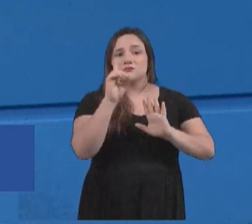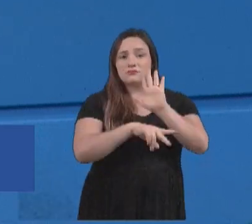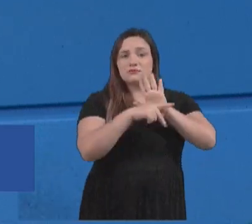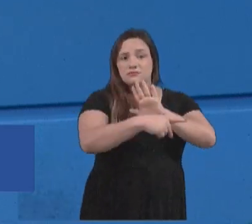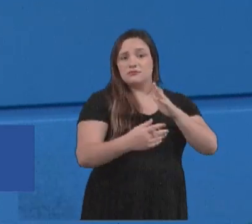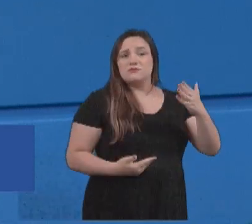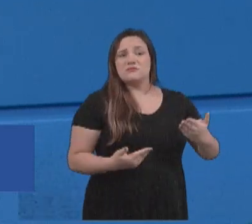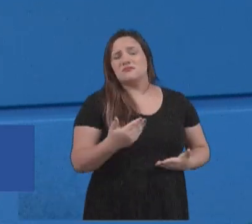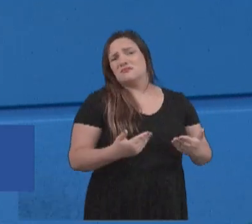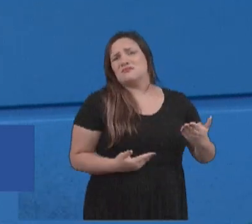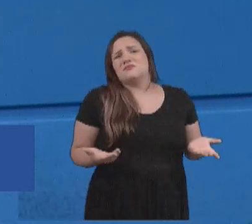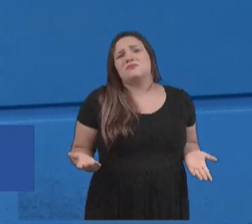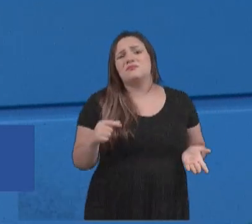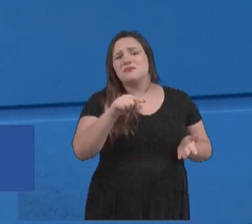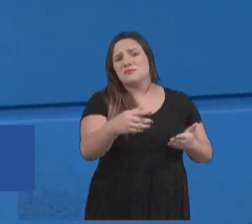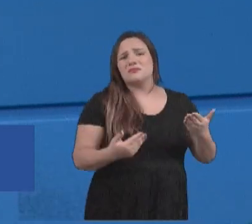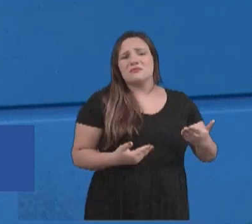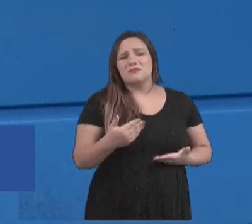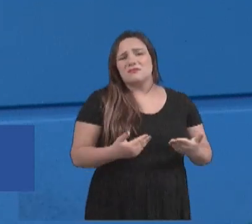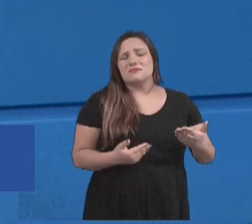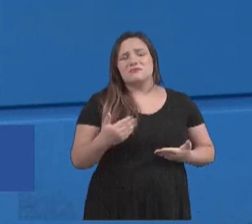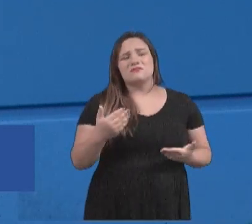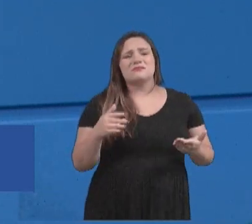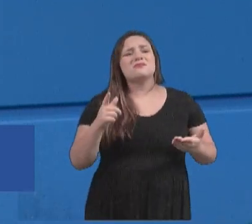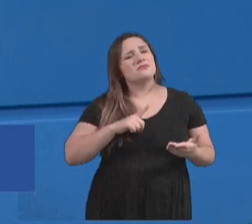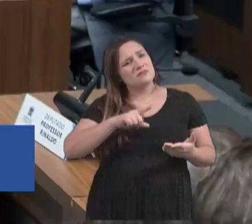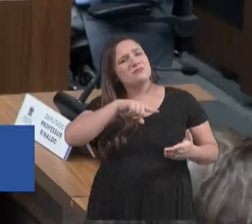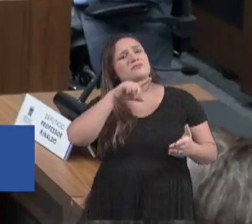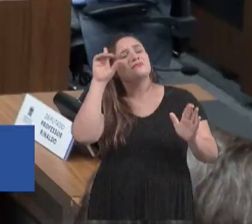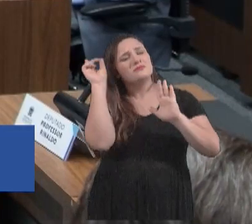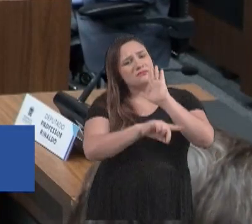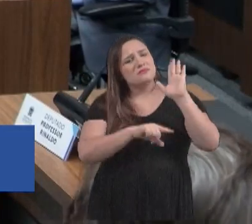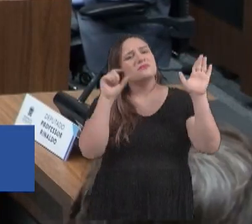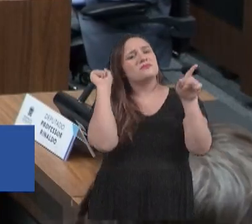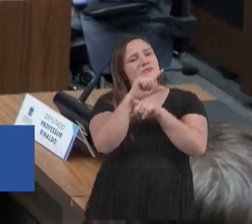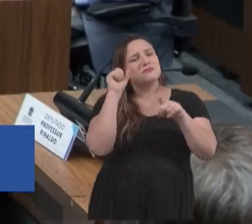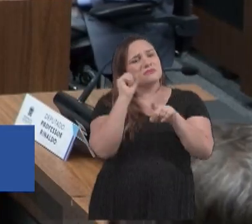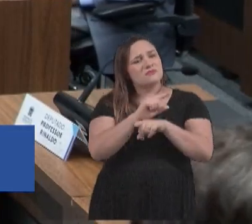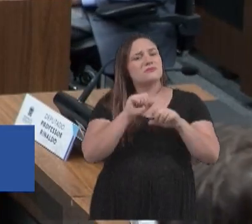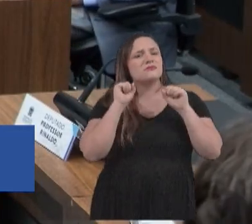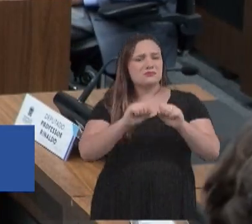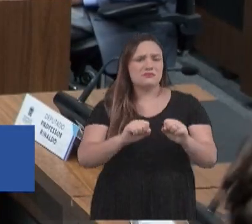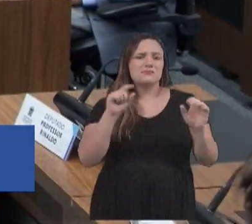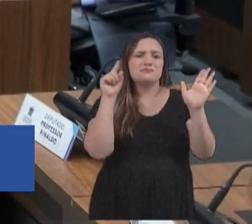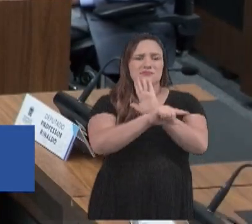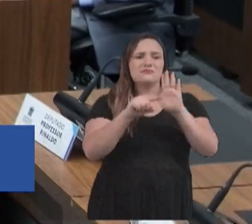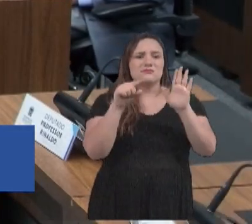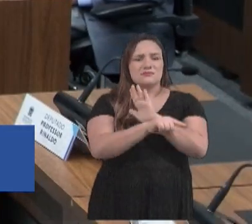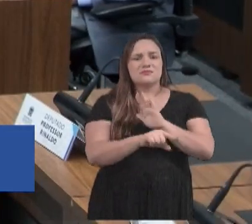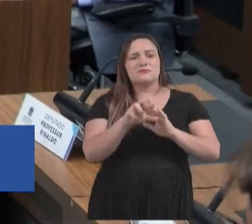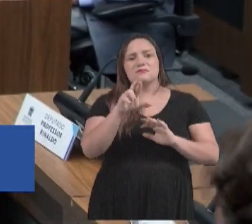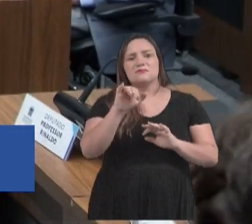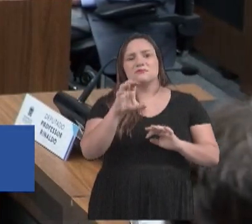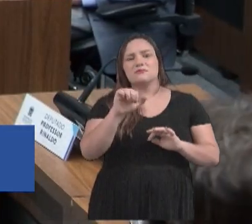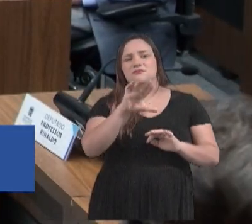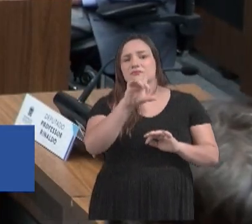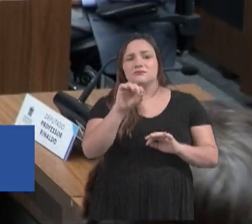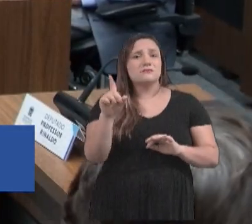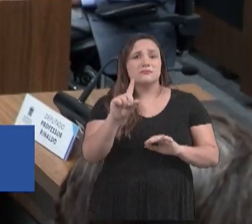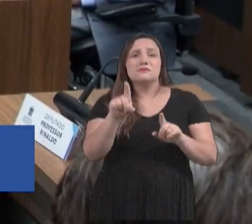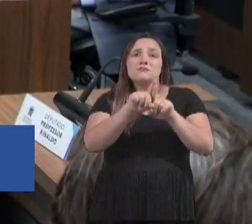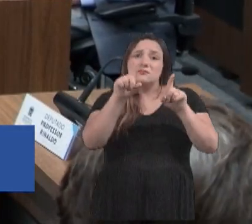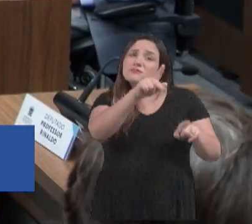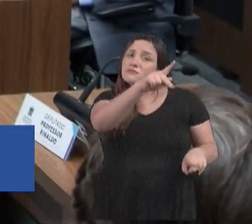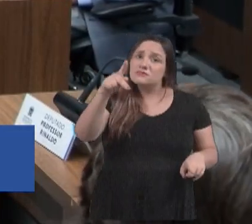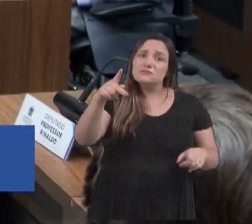dos servidores. O servidor e a servidora têm todo o direito de questionar, de pautar, de brigar com o Ricardo Ayashi, com o presidente, não com o Ricardo, mas com a presidência da